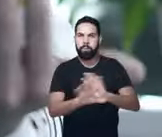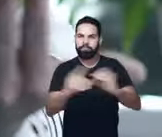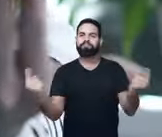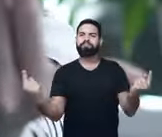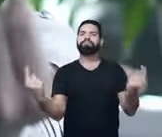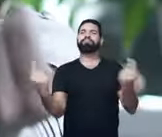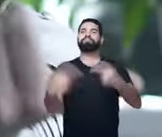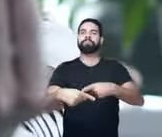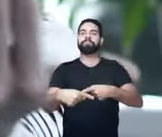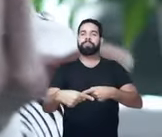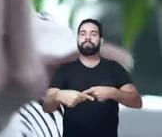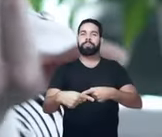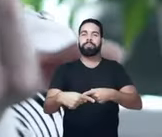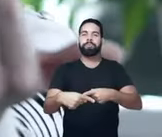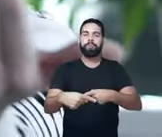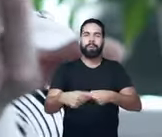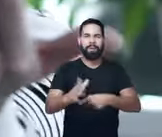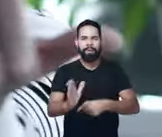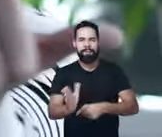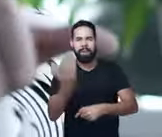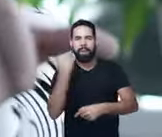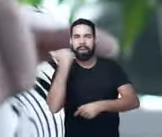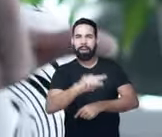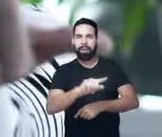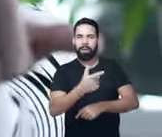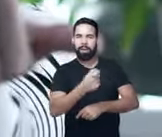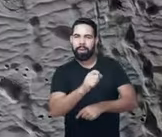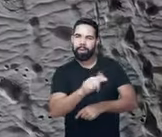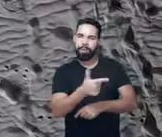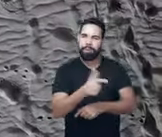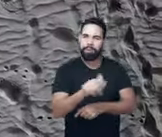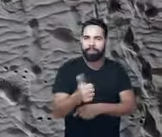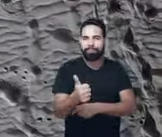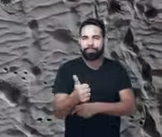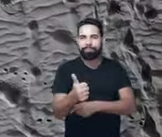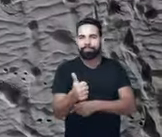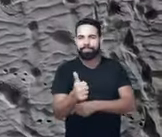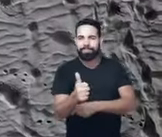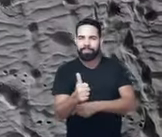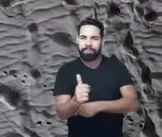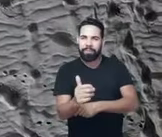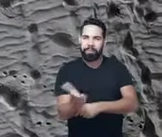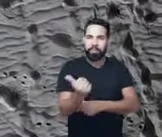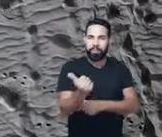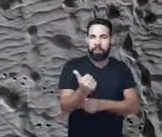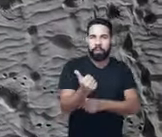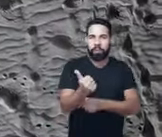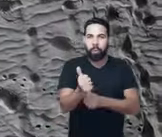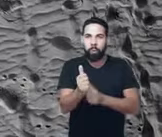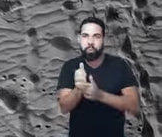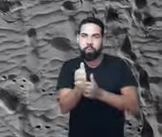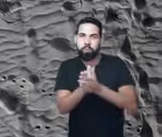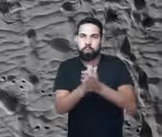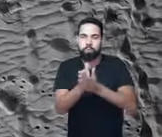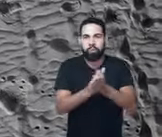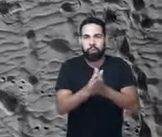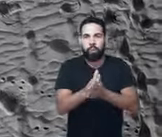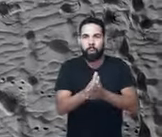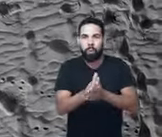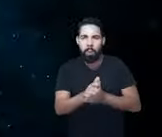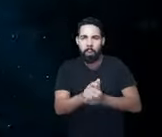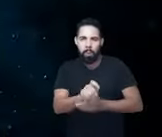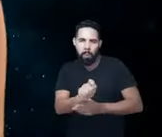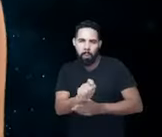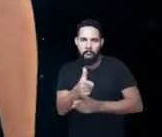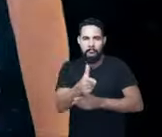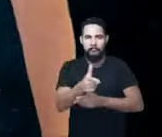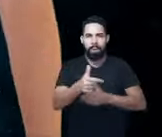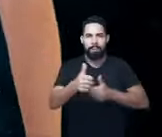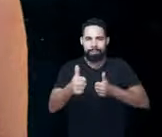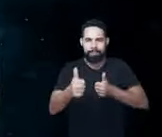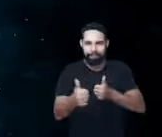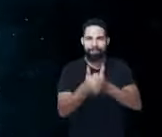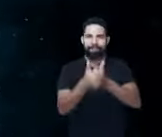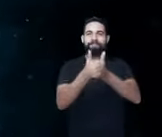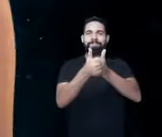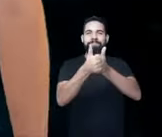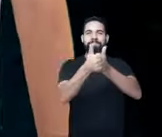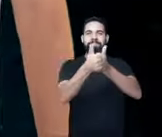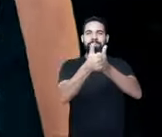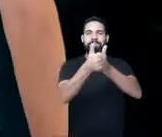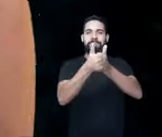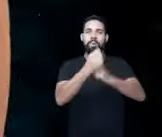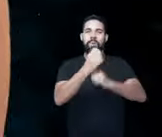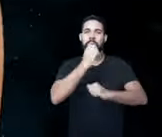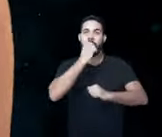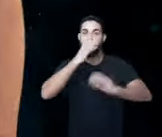Vem 2021, vem! Nunca estivemos tão próximos. Boas